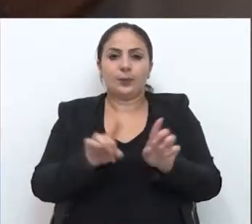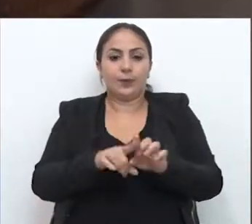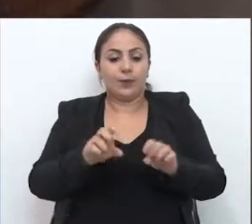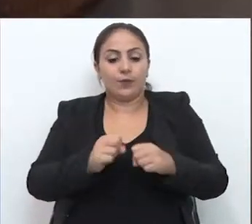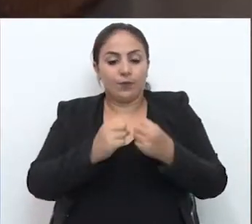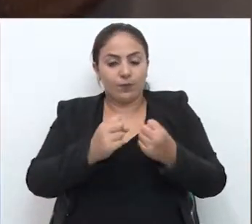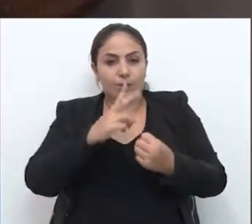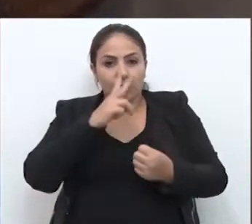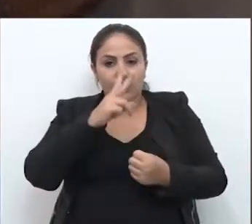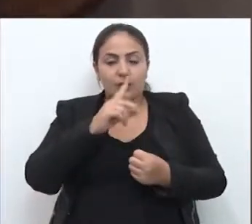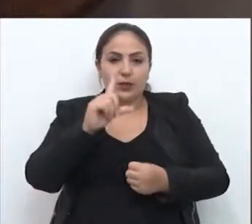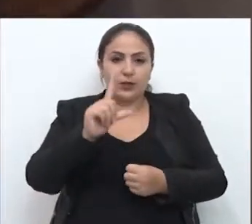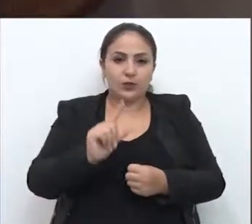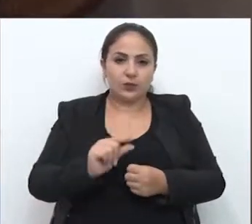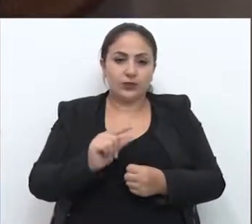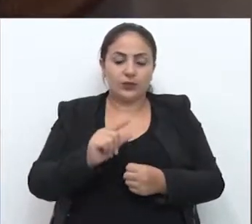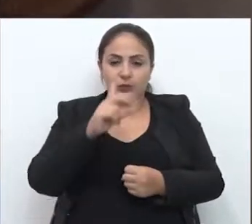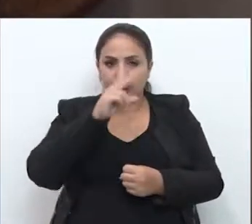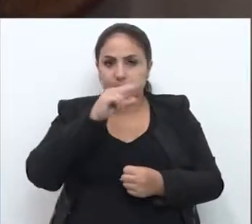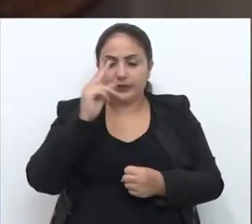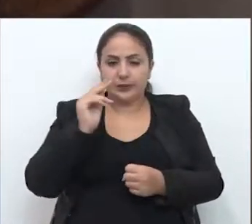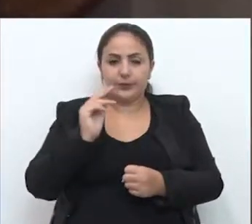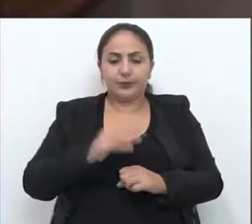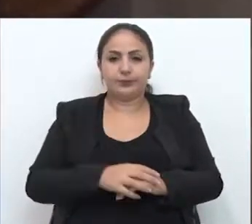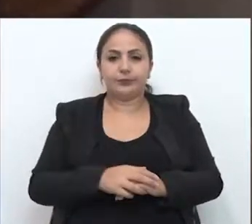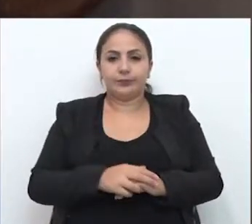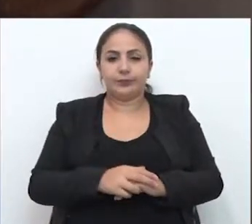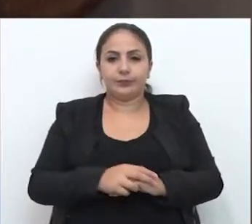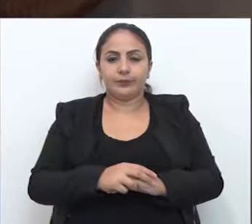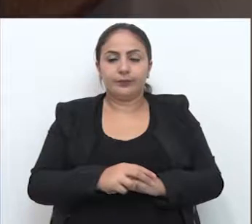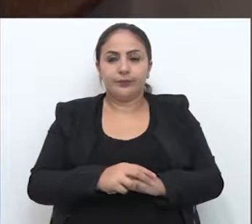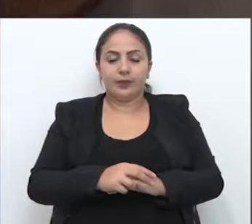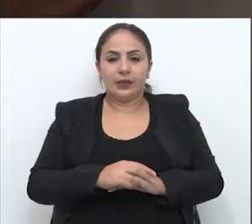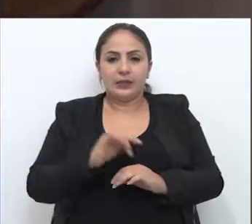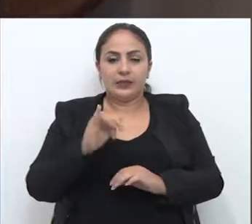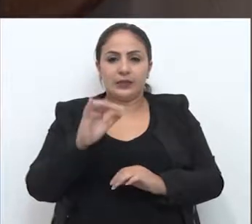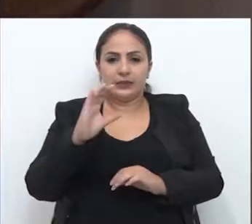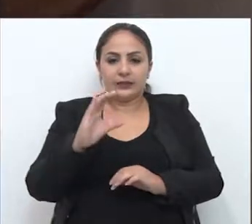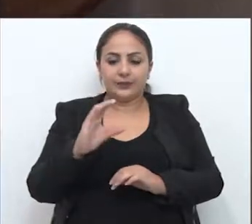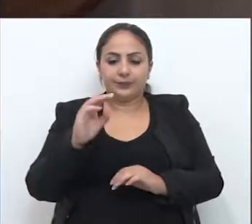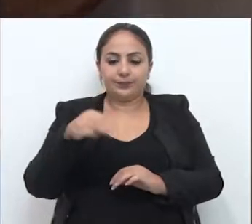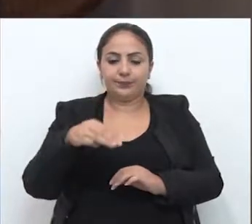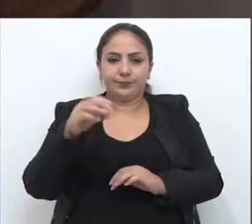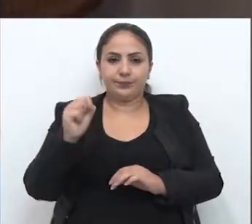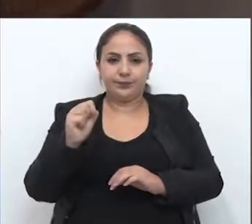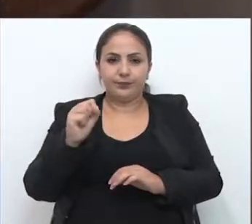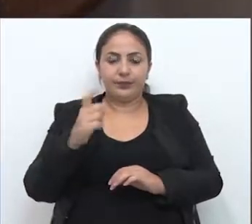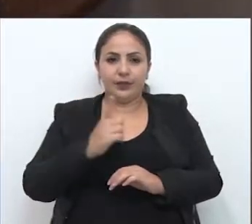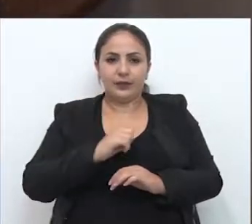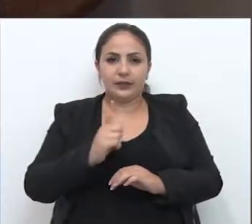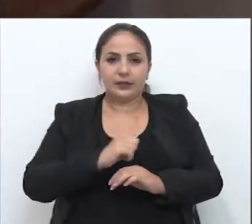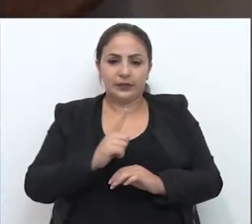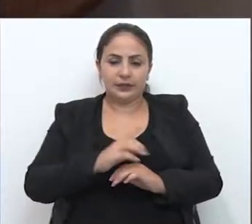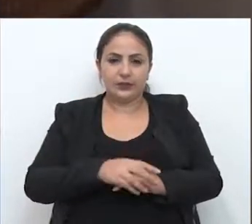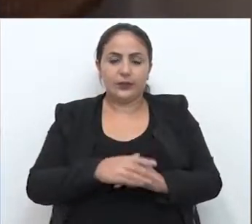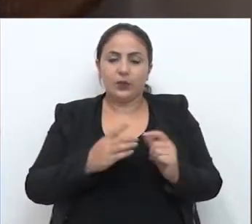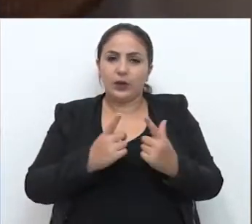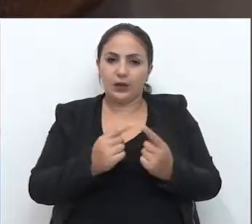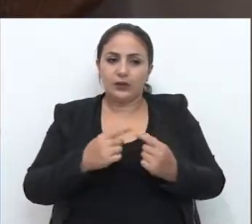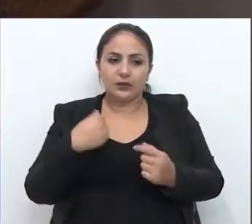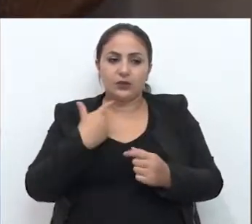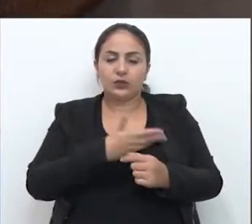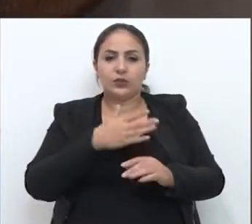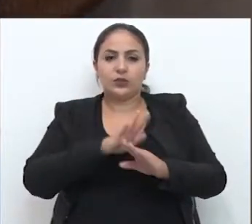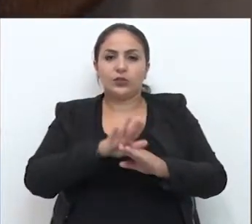também bastante forte na redução da arrecadação do município. Já o ICMS teve um crescimento significativo, o que nos ajudou a dar